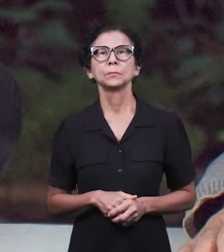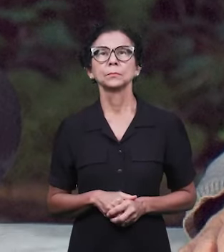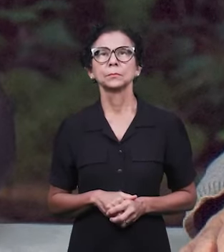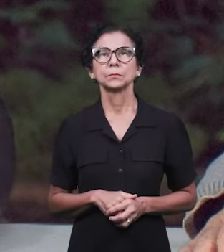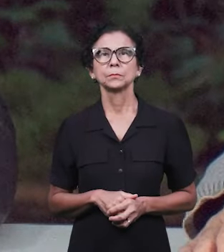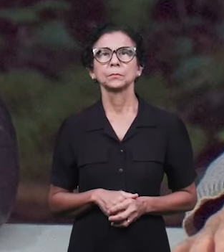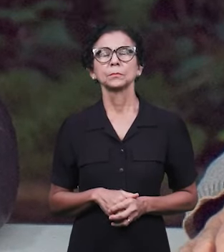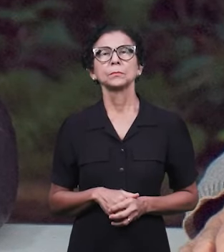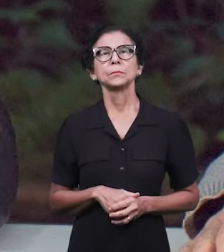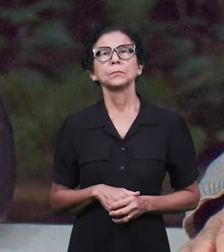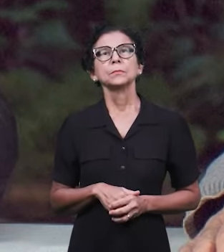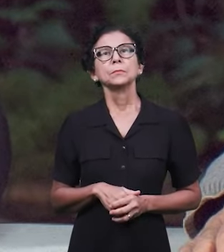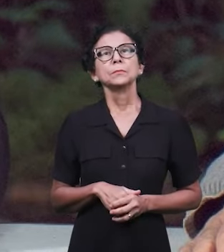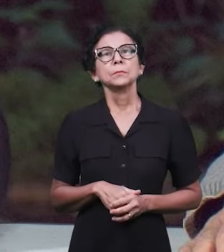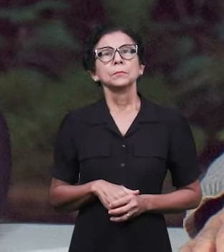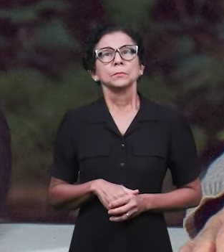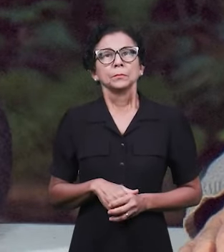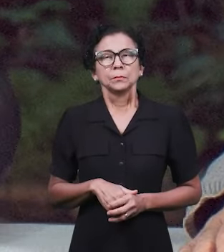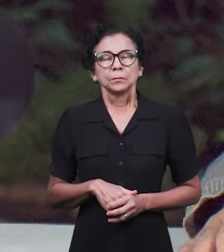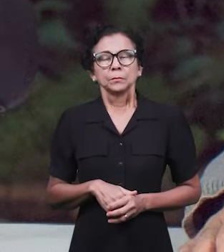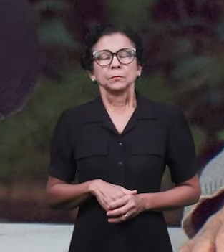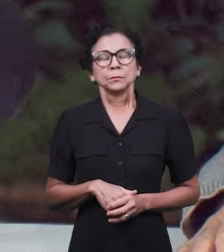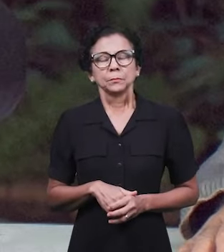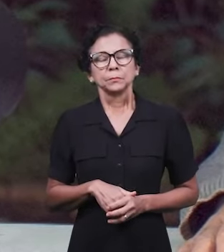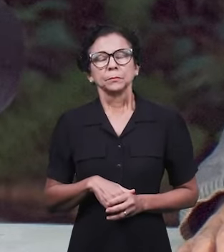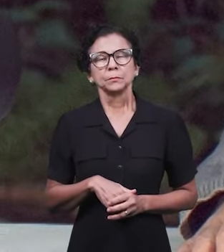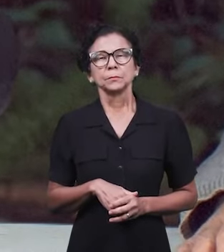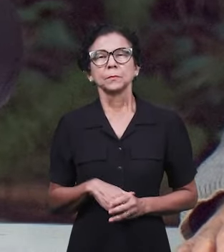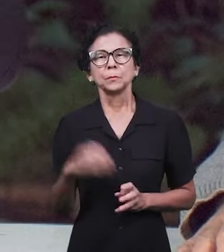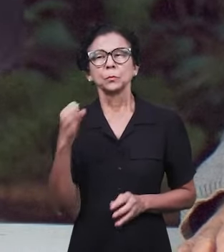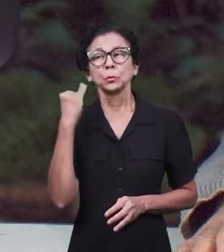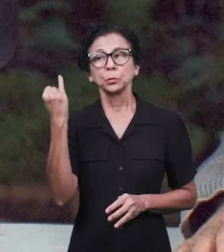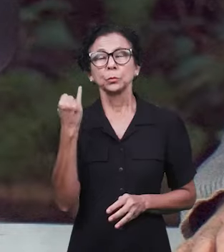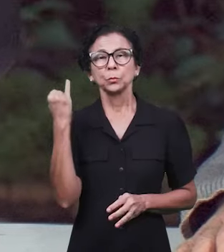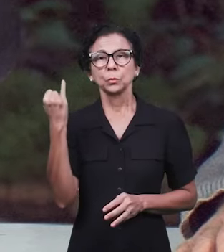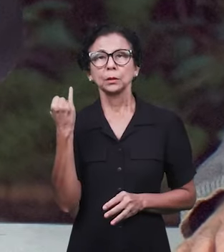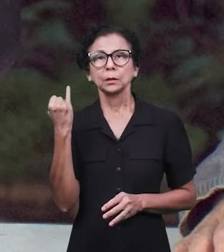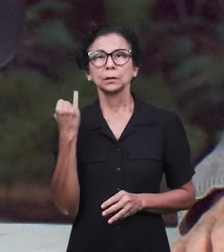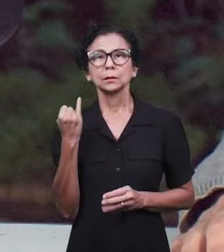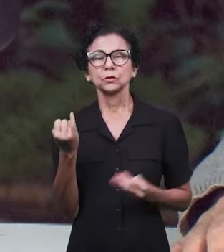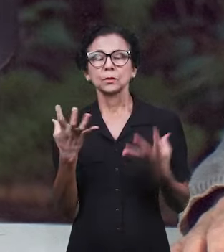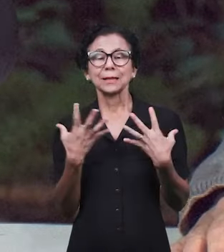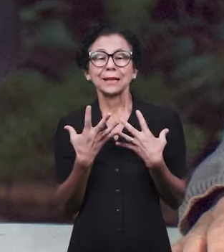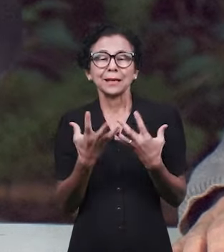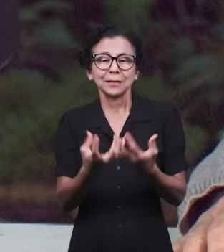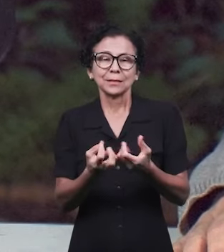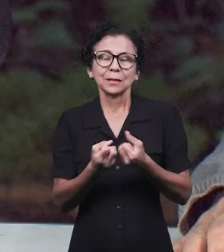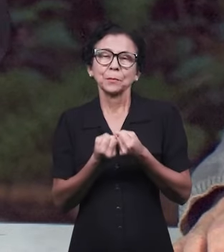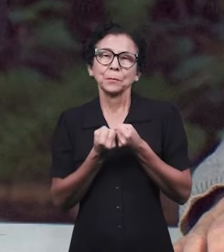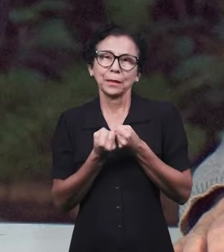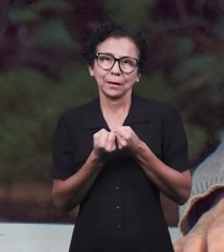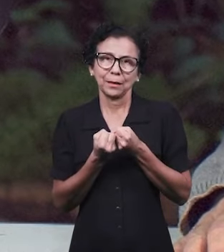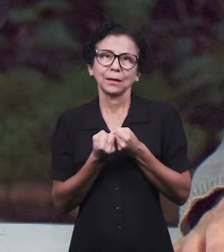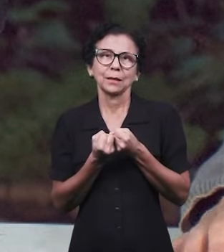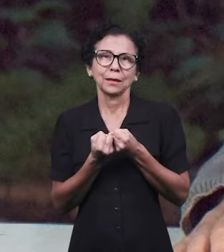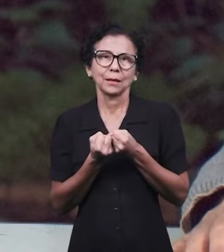para esses adolescentes, desde no iniciar ali, dos nossos irmãos que estão